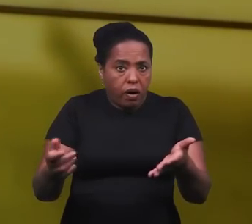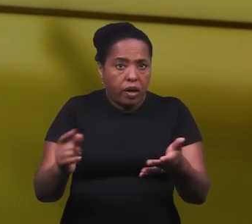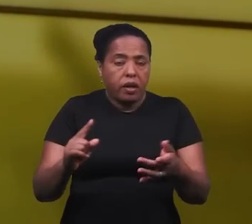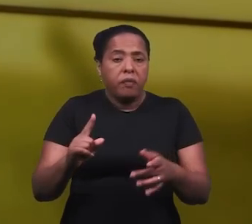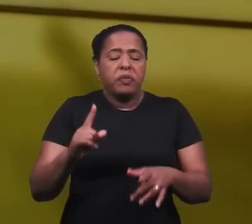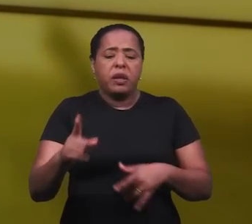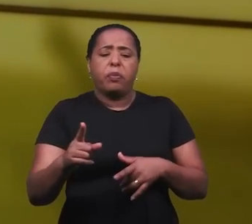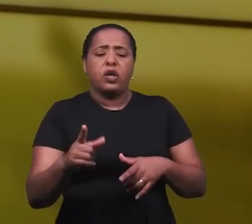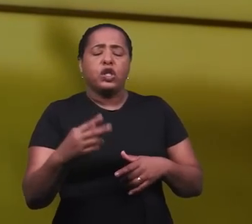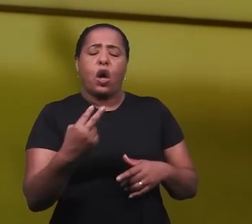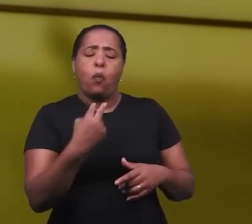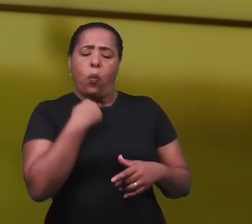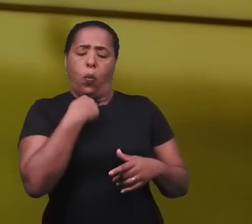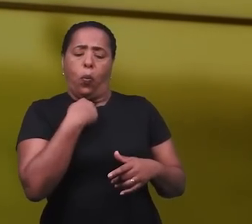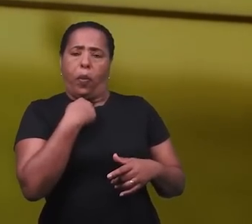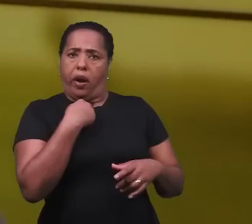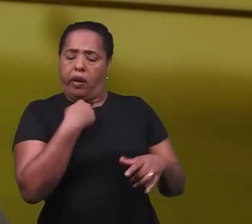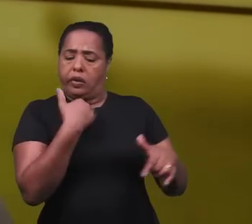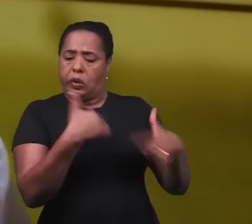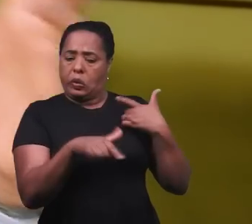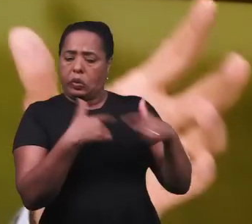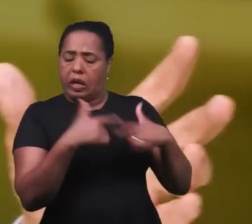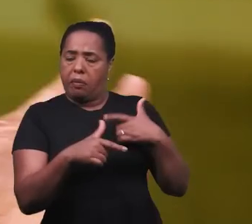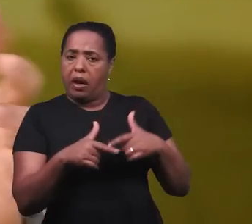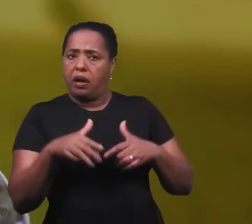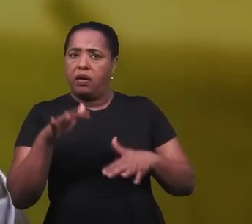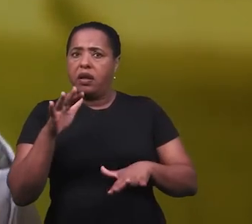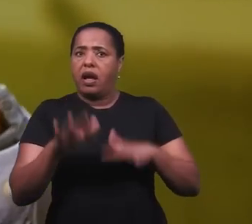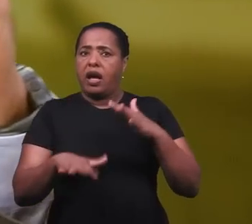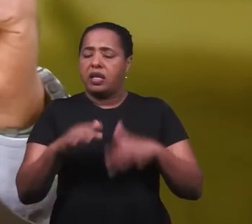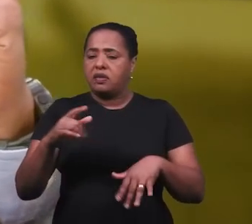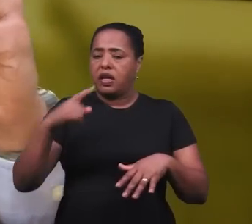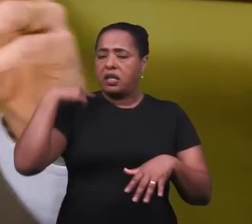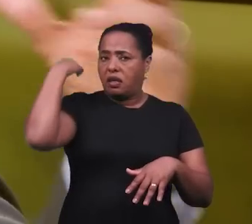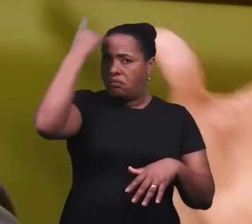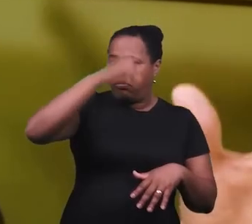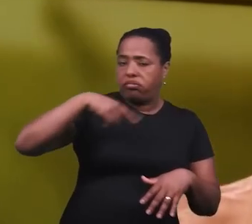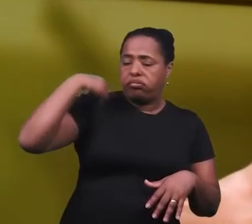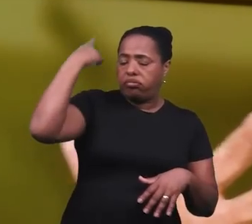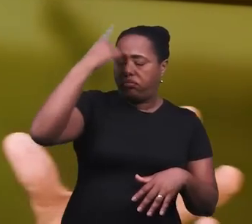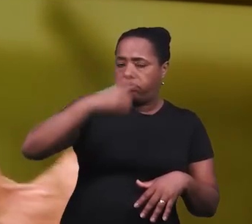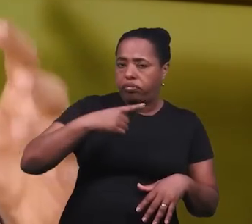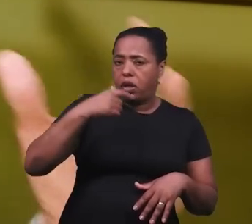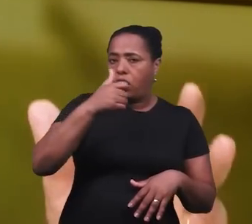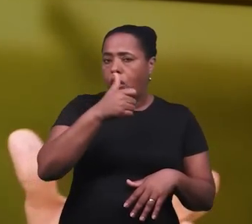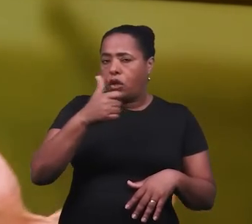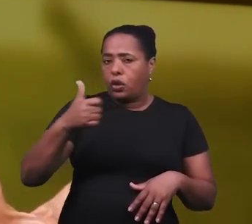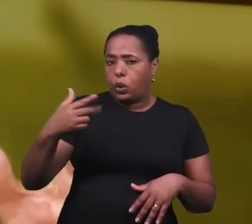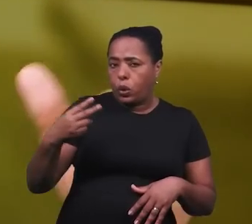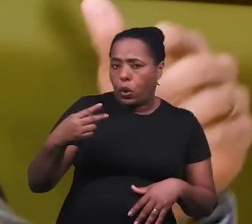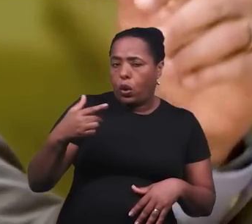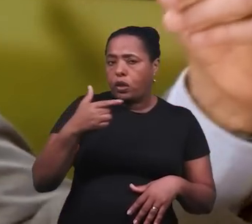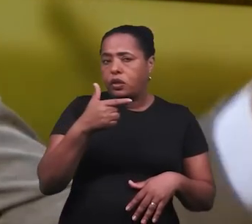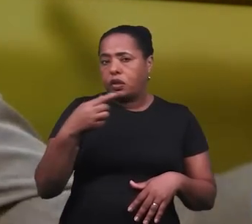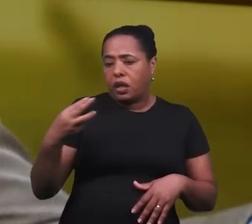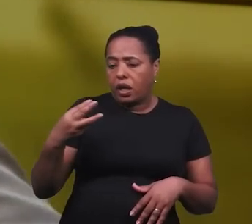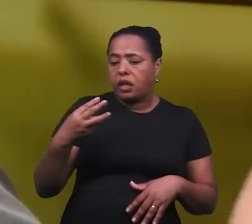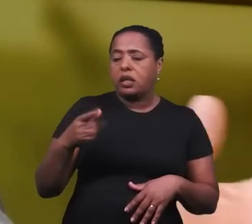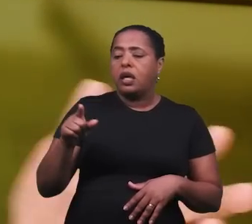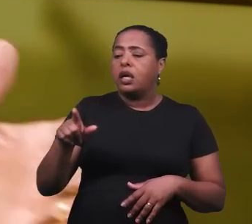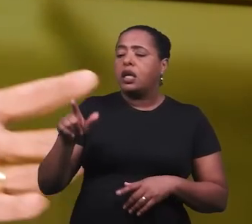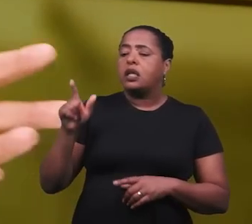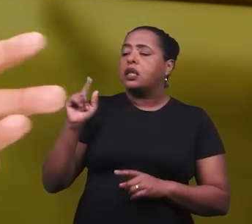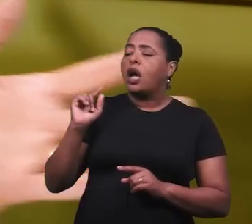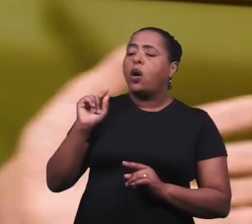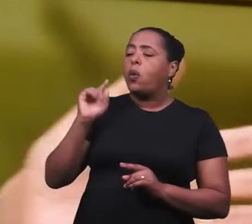infância, porque você está muito atarefado com o trabalho, você está trabalhando às vezes 12, 13 horas, ou porque você está fazendo